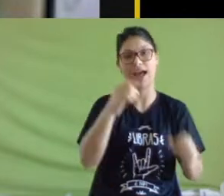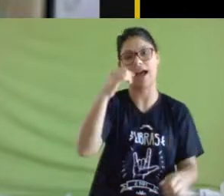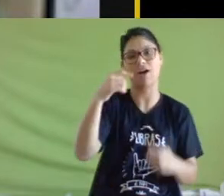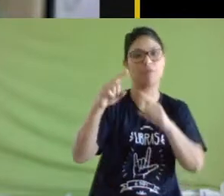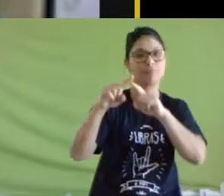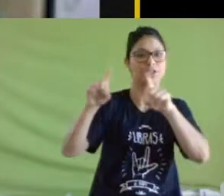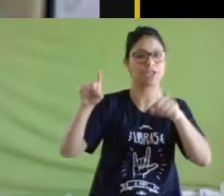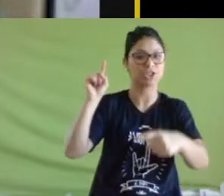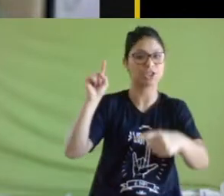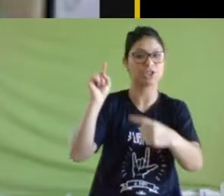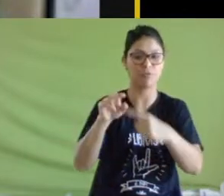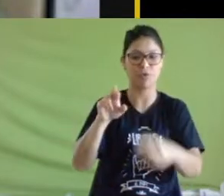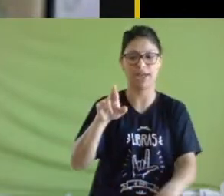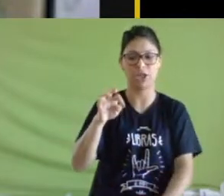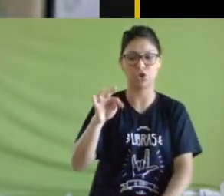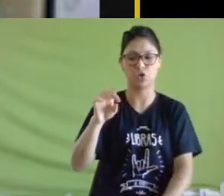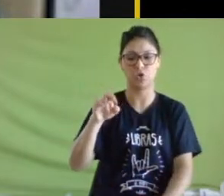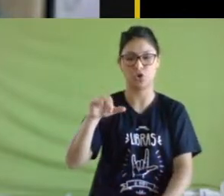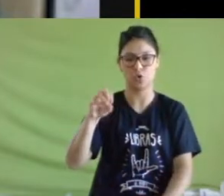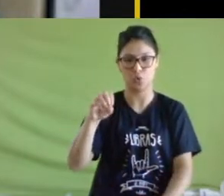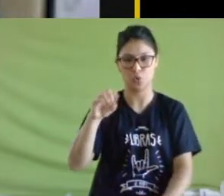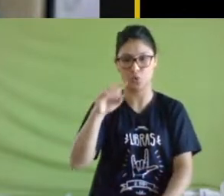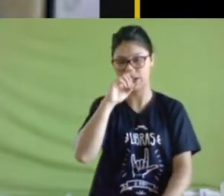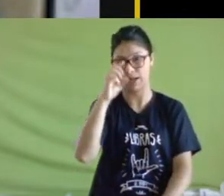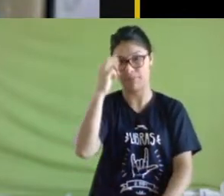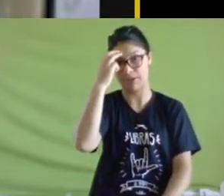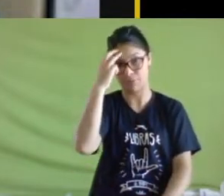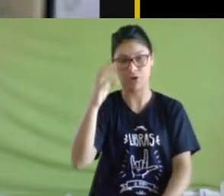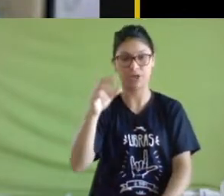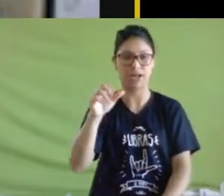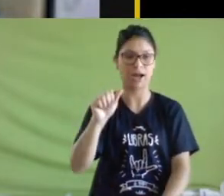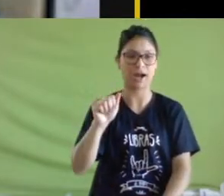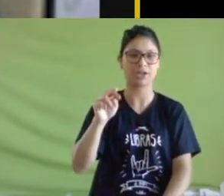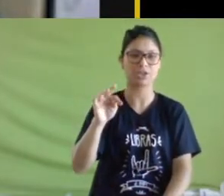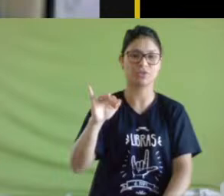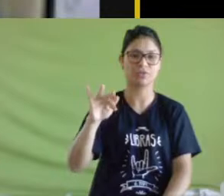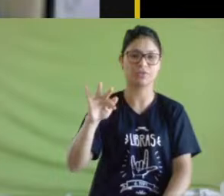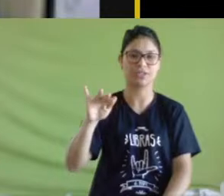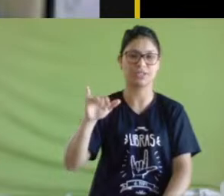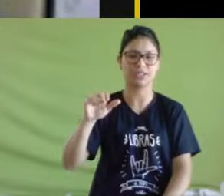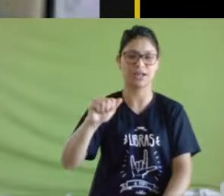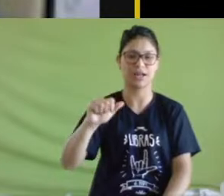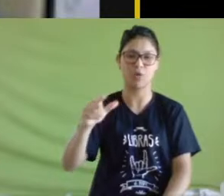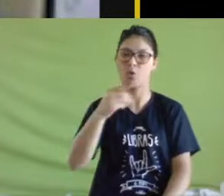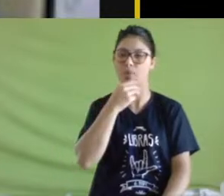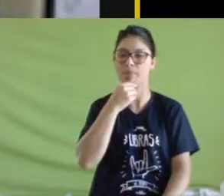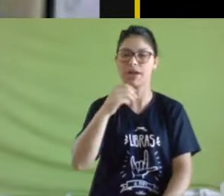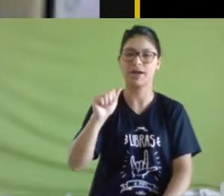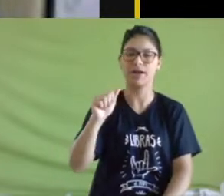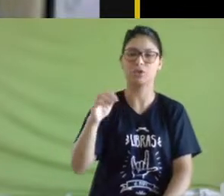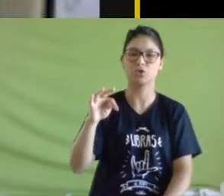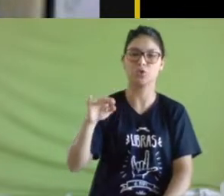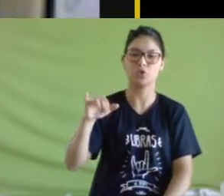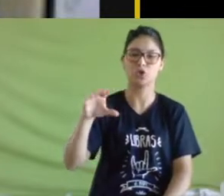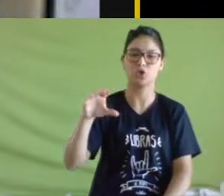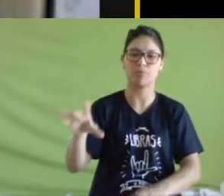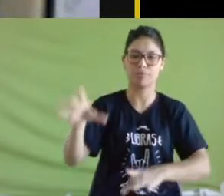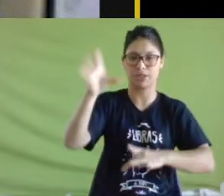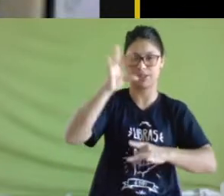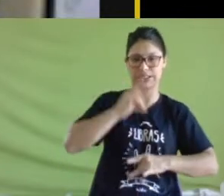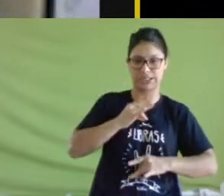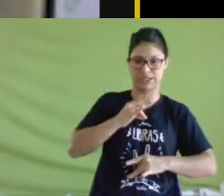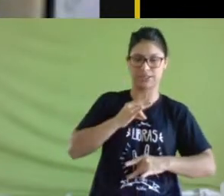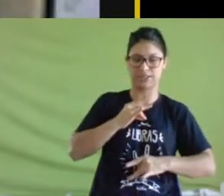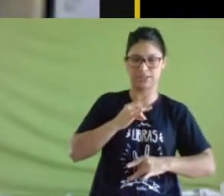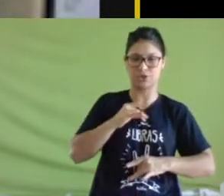dos personagens do texto do De Oratore do Cícero, que é o Antônio, ele diz que ele,